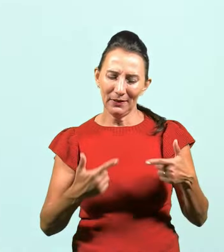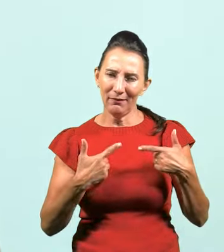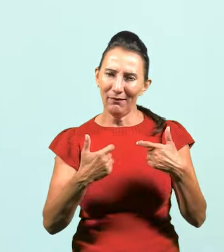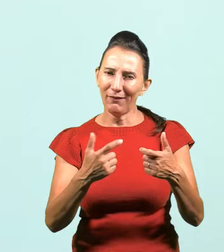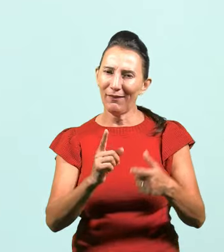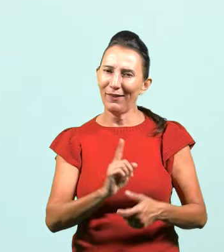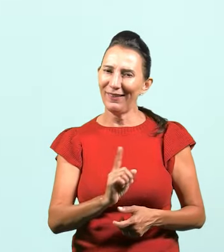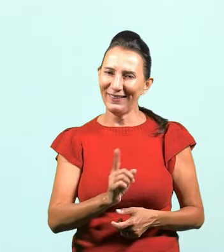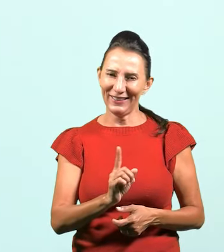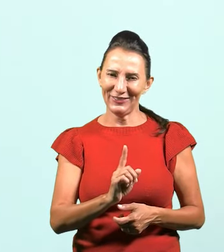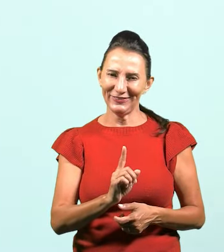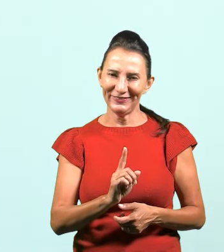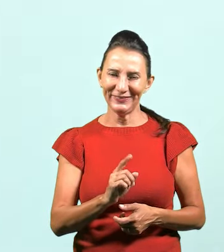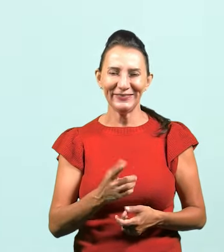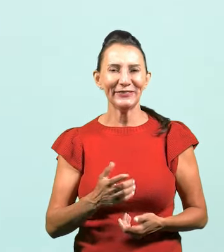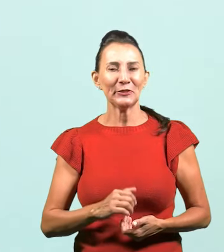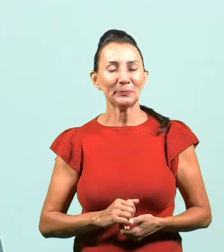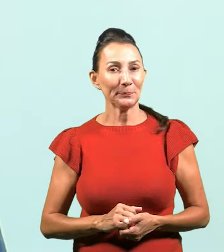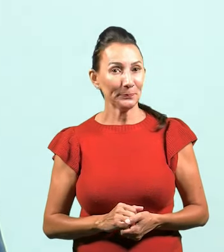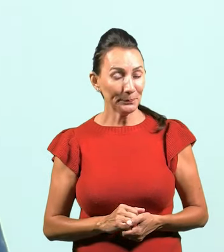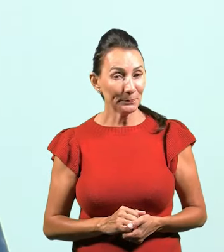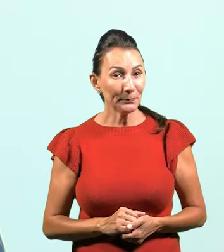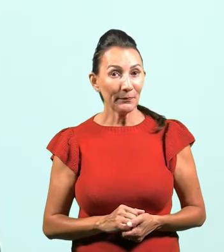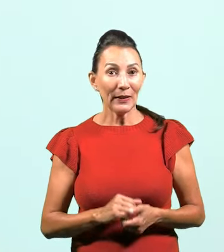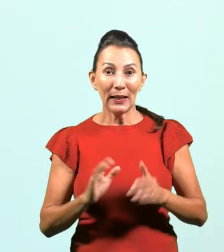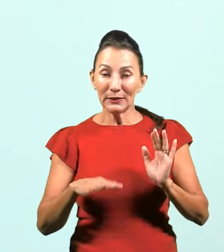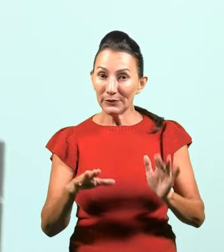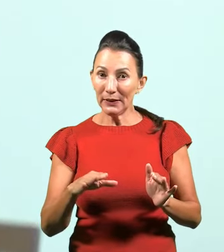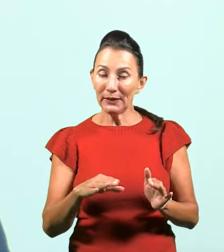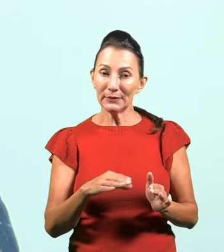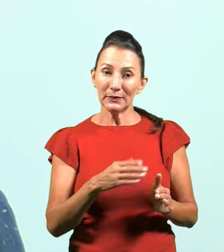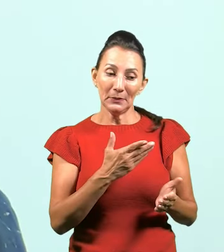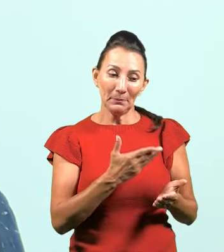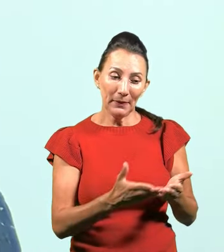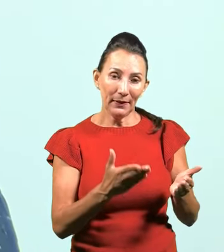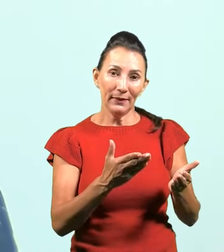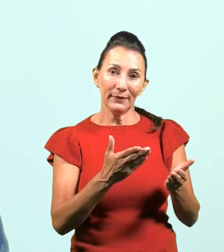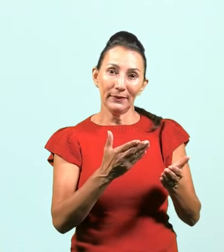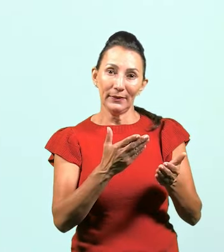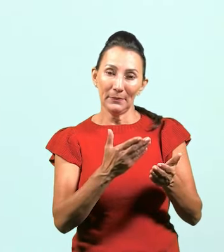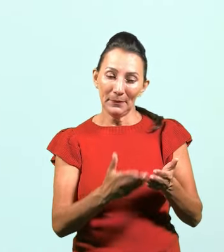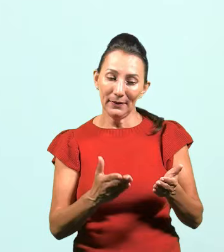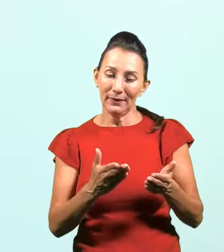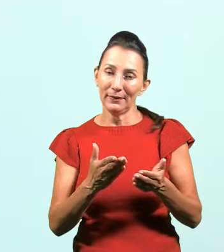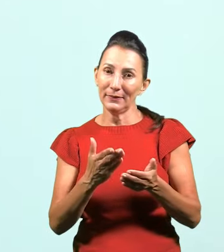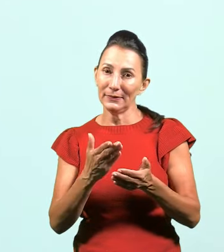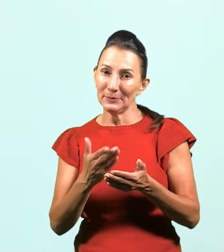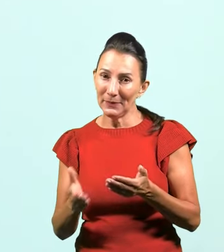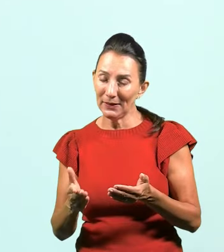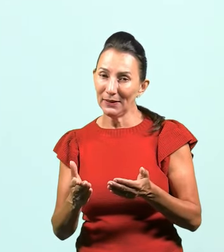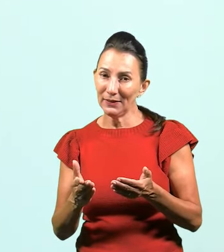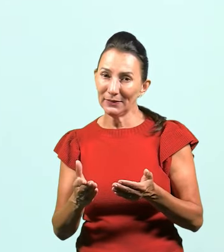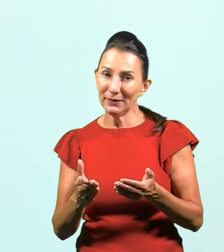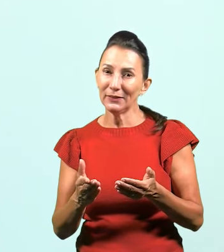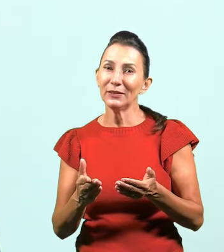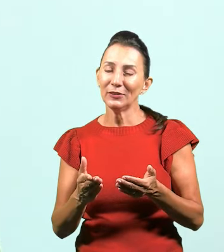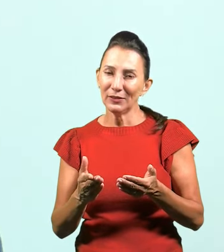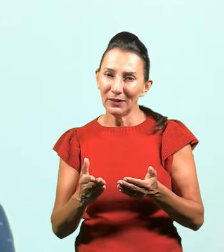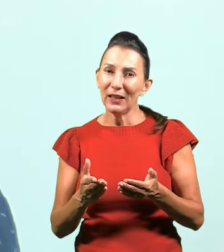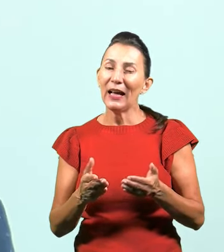a batalha. Uma vez, pequenas derrotas, elas podem significar para